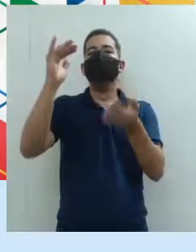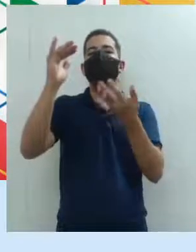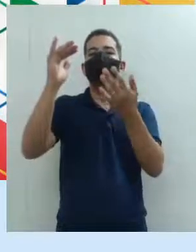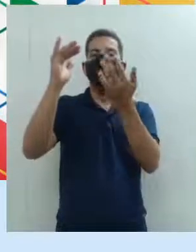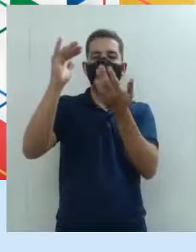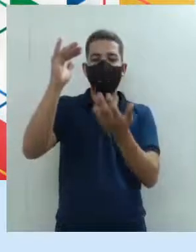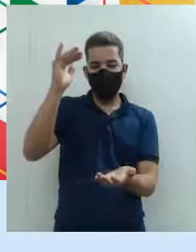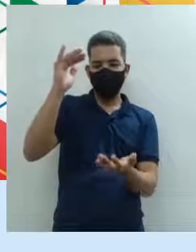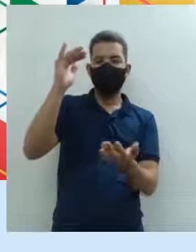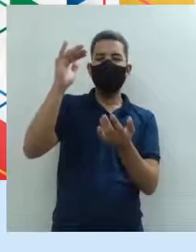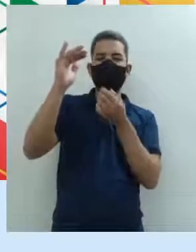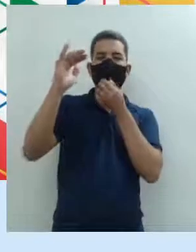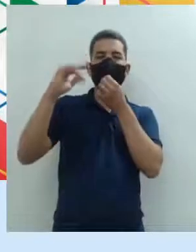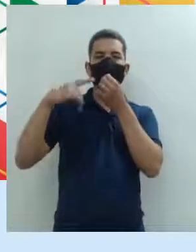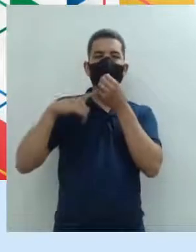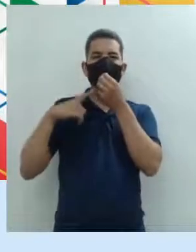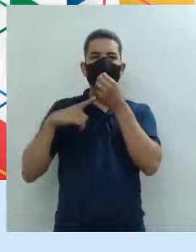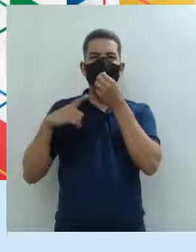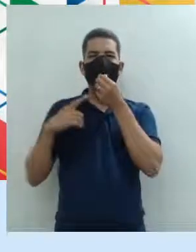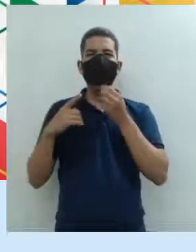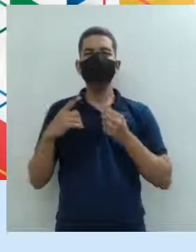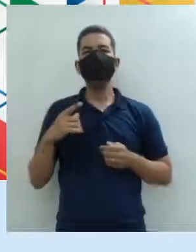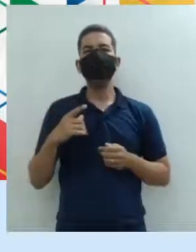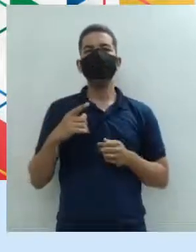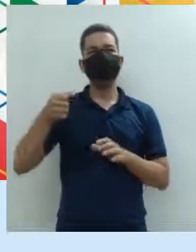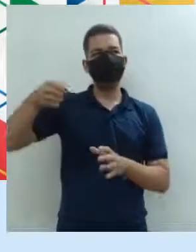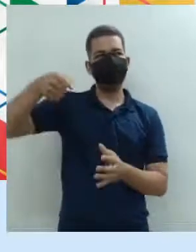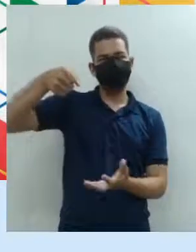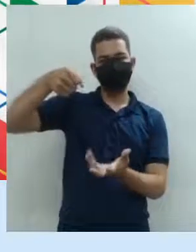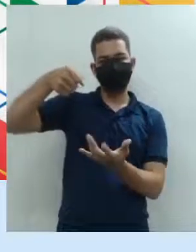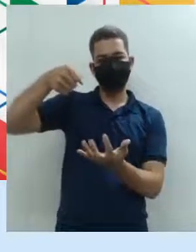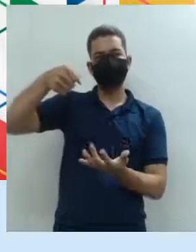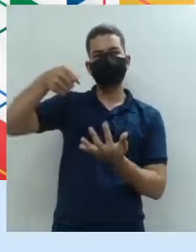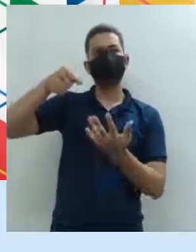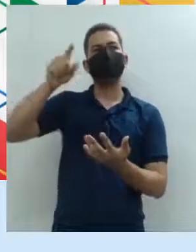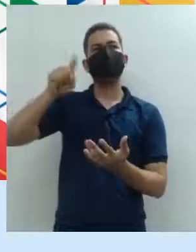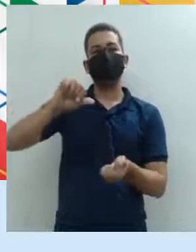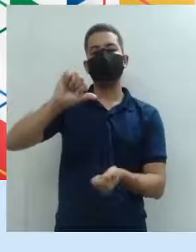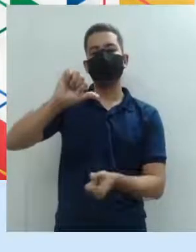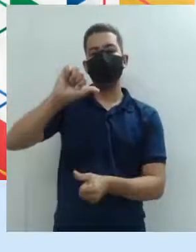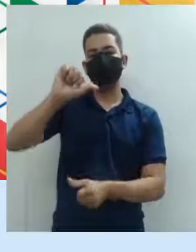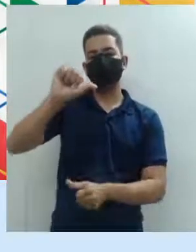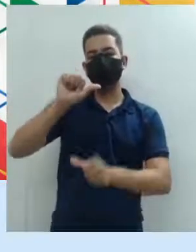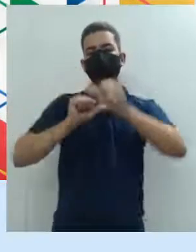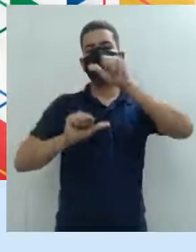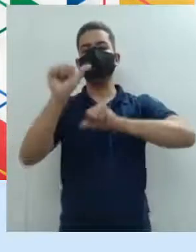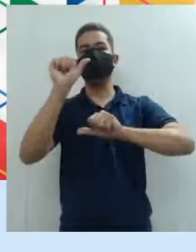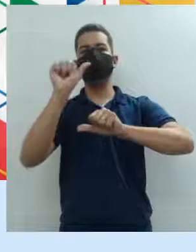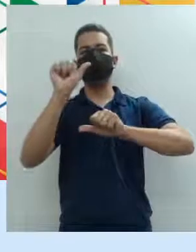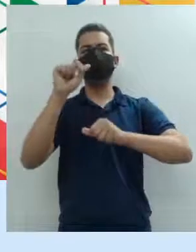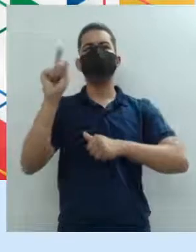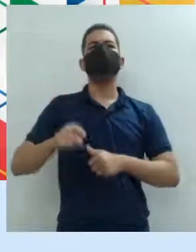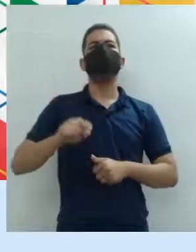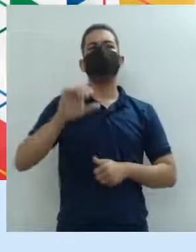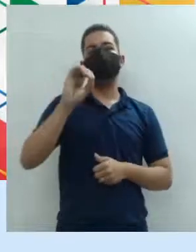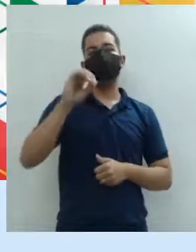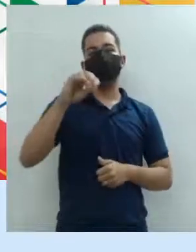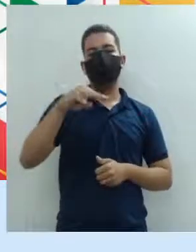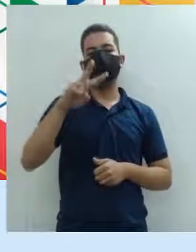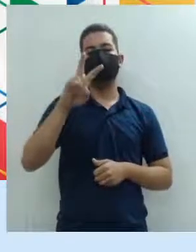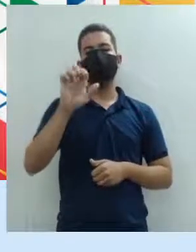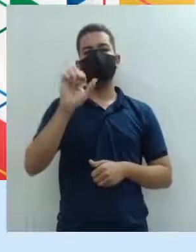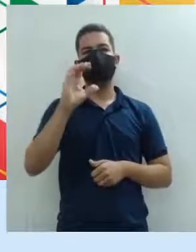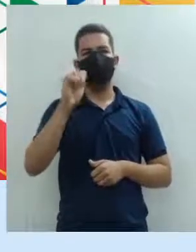a descer. E é isso que vai acontecer aí na minha chaleira. A gente chama isso de convecção térmica, que é quando ocorre a troca aí, né?